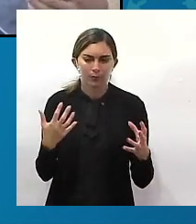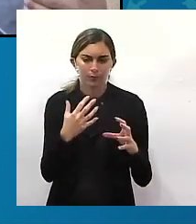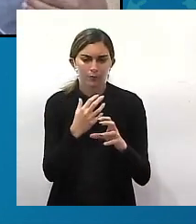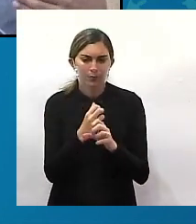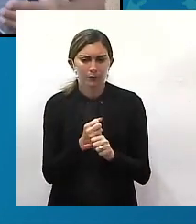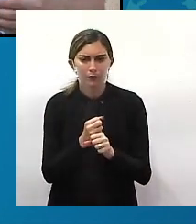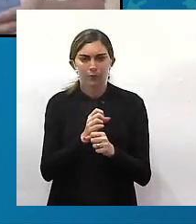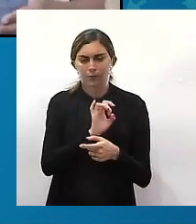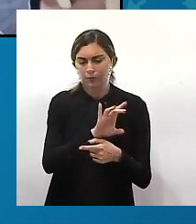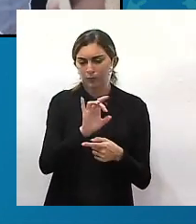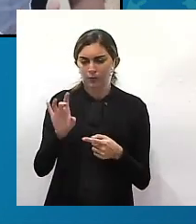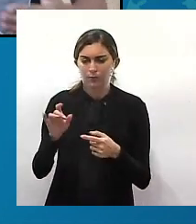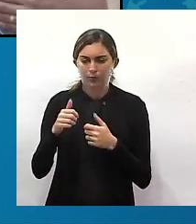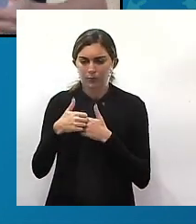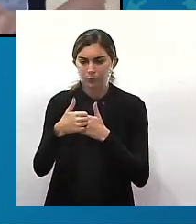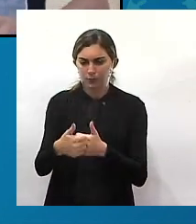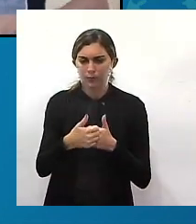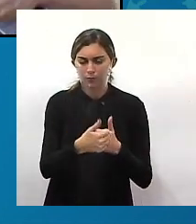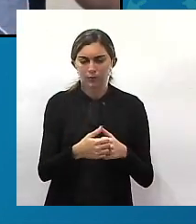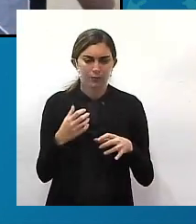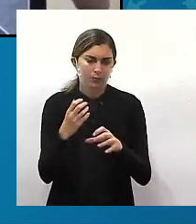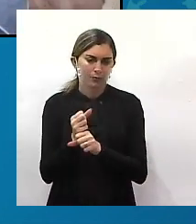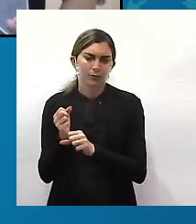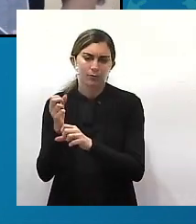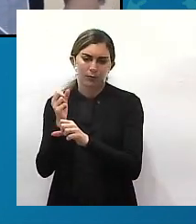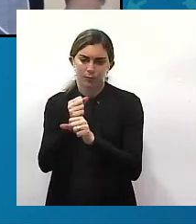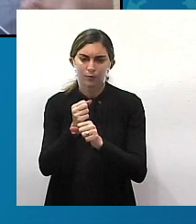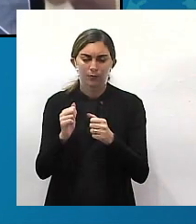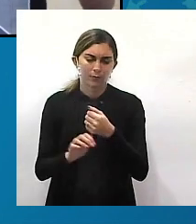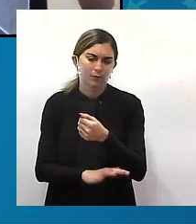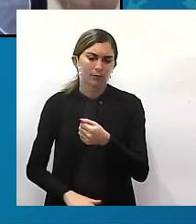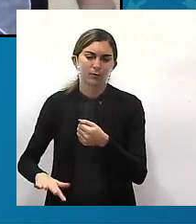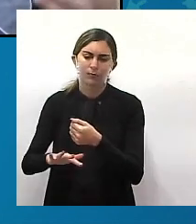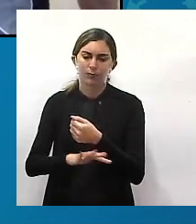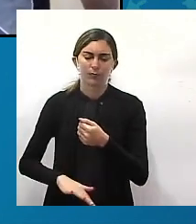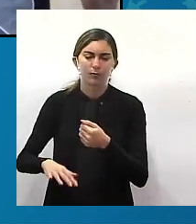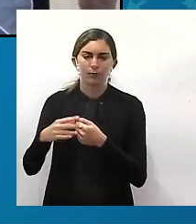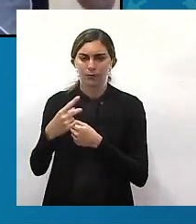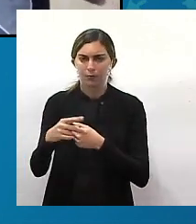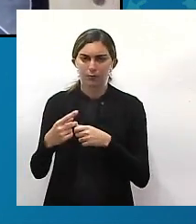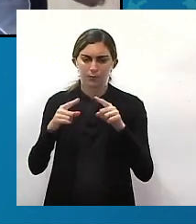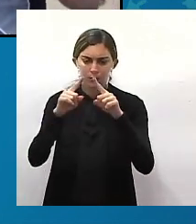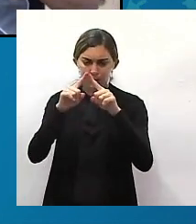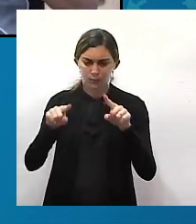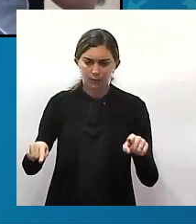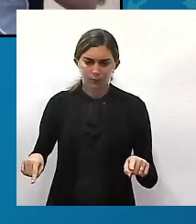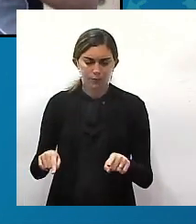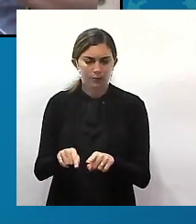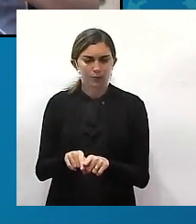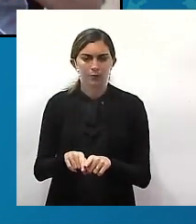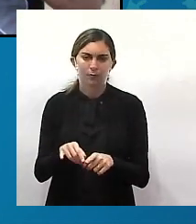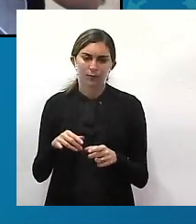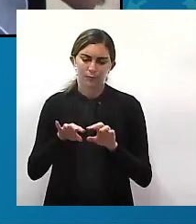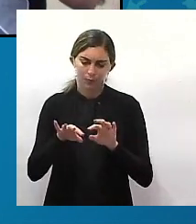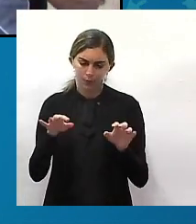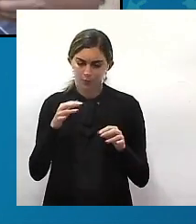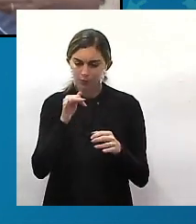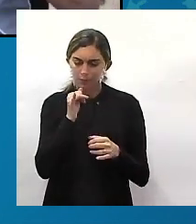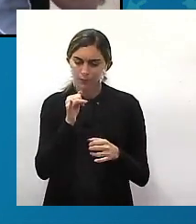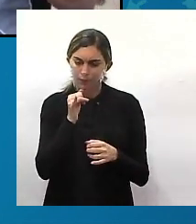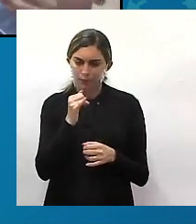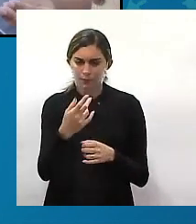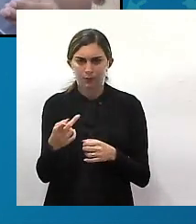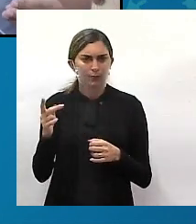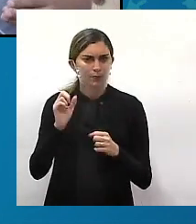cada segmento desse necessário para calcular a área deste triângulo. E eu separei exemplos que a gente